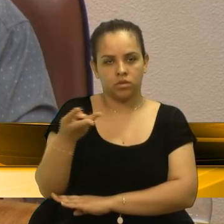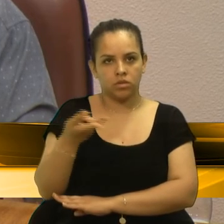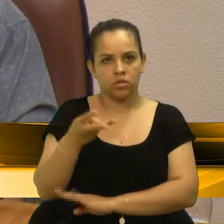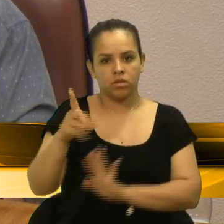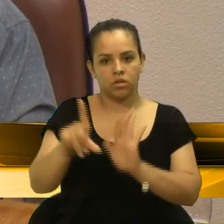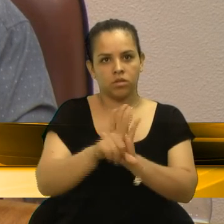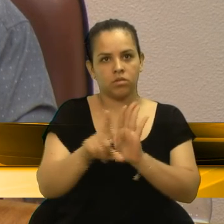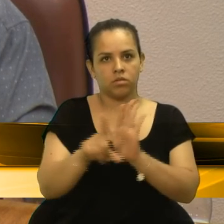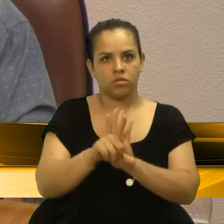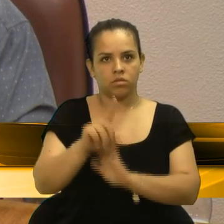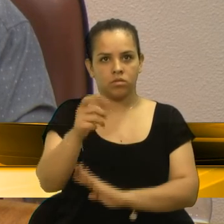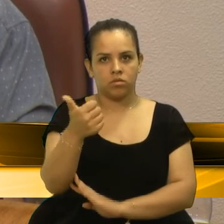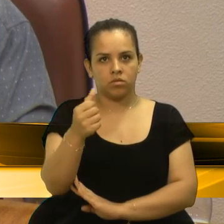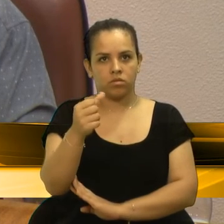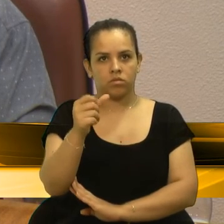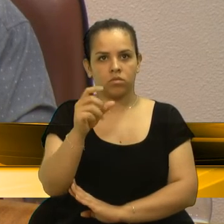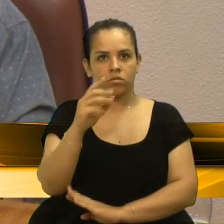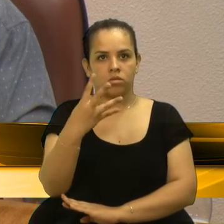da Lei